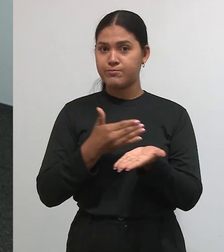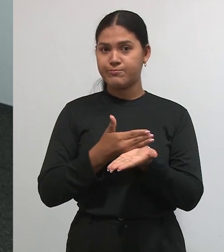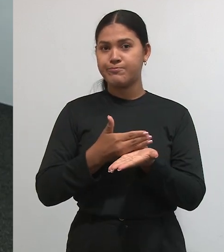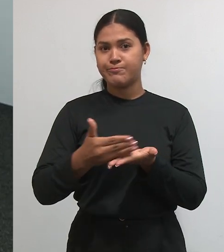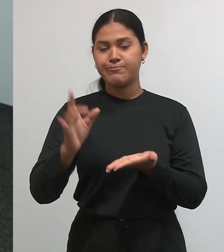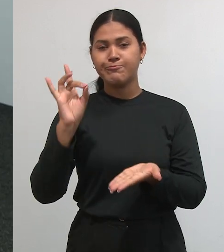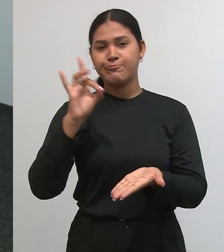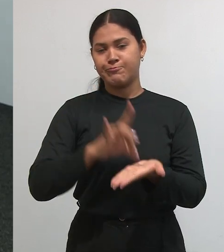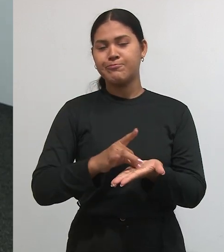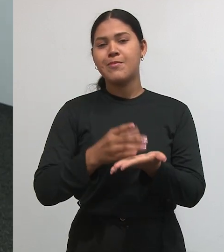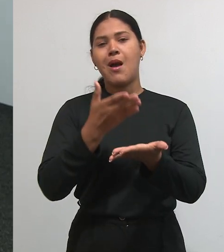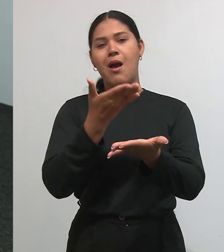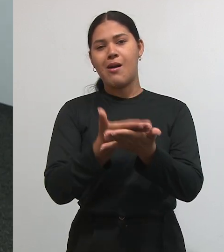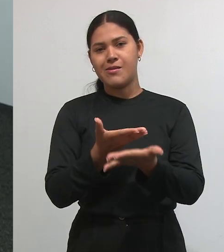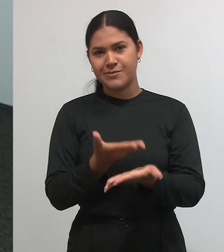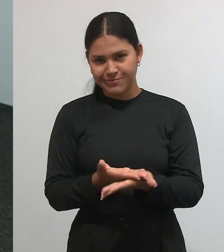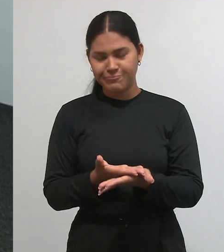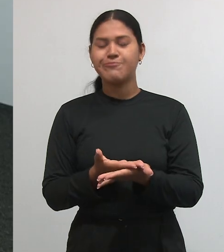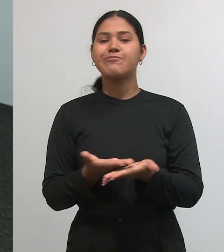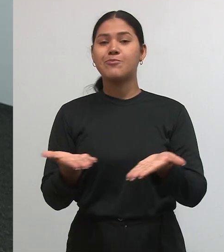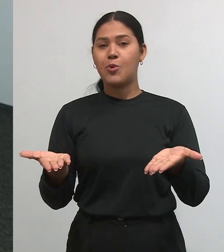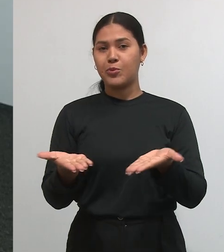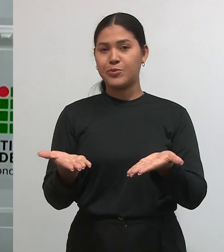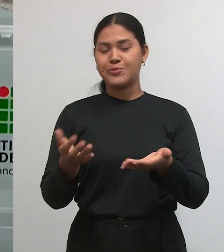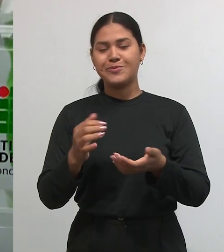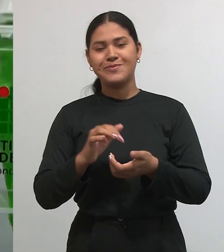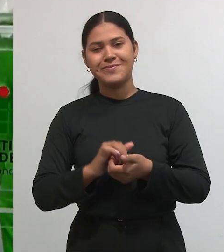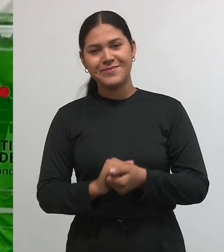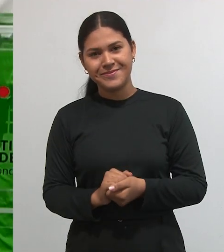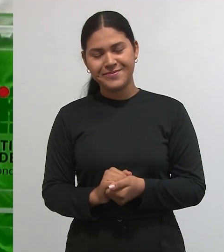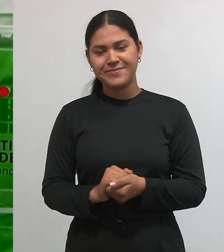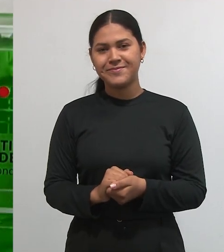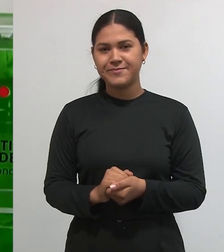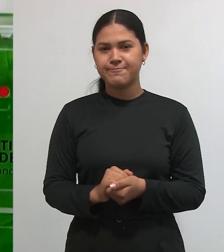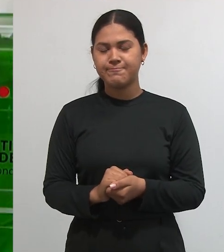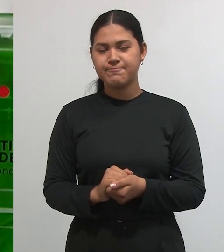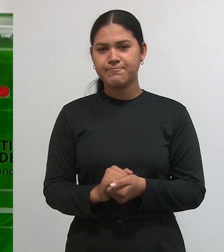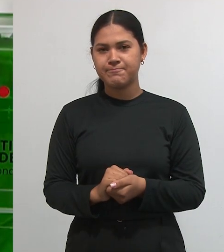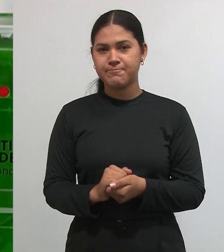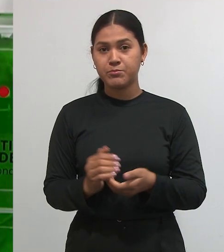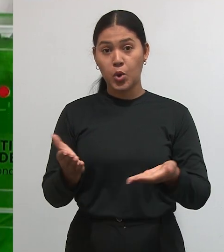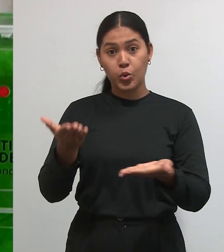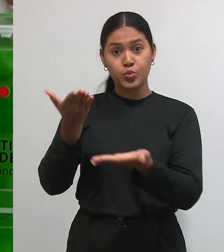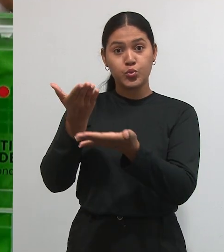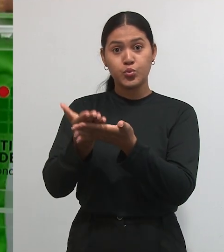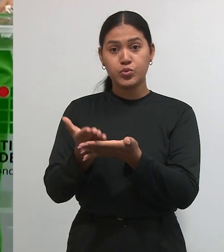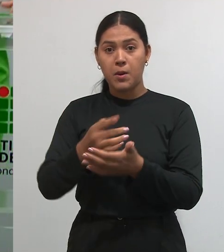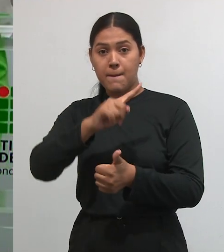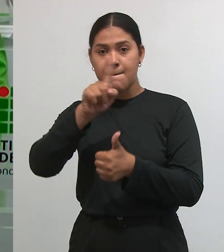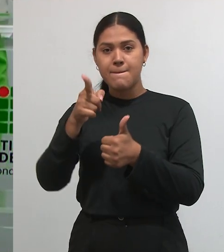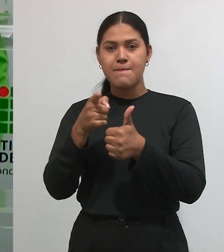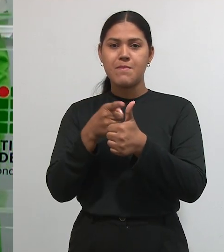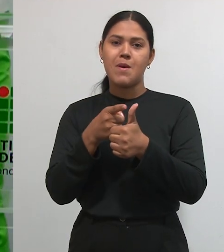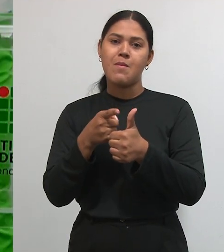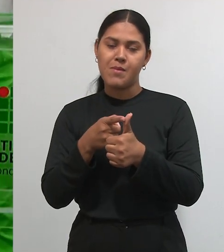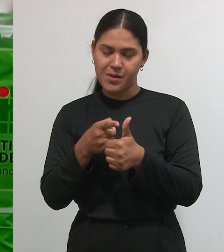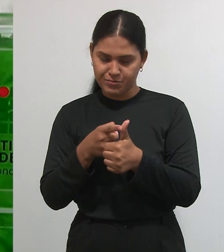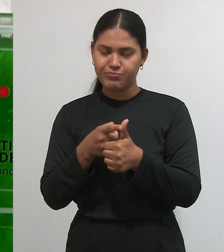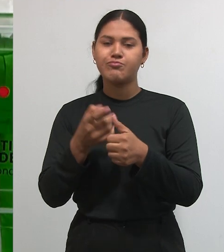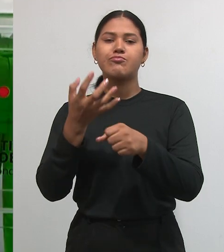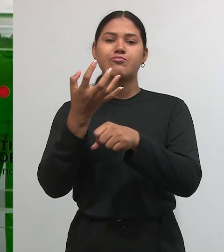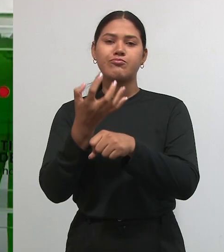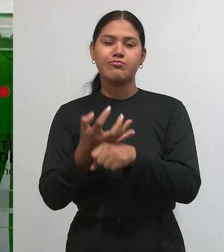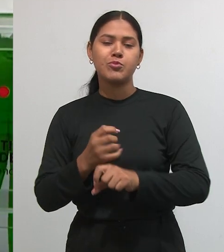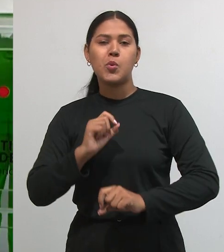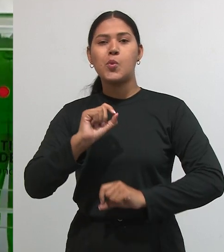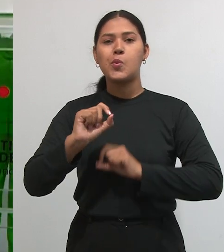vamos à nossa aula da vez, né? Vamos estudar aqui a nossa primeira unidade,